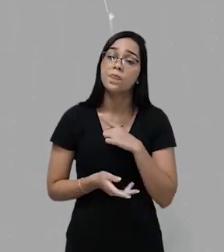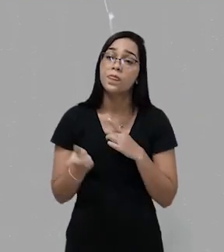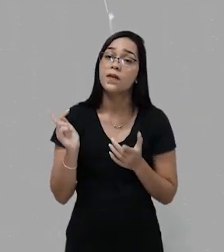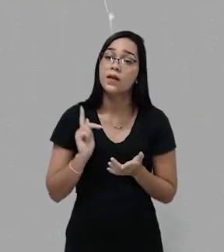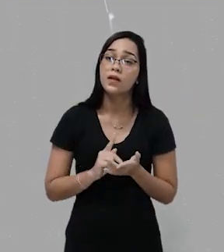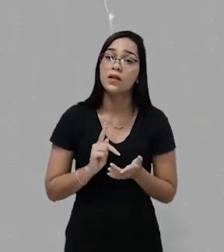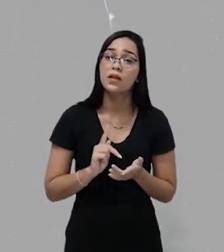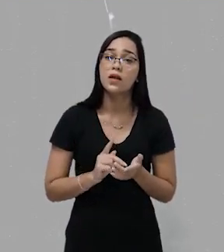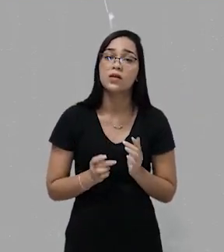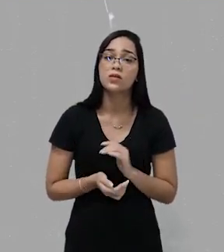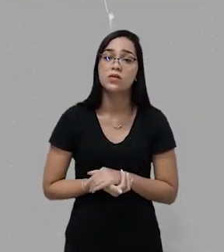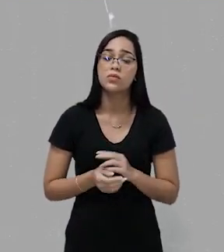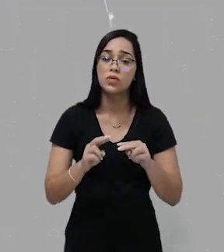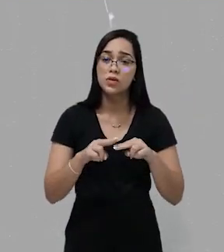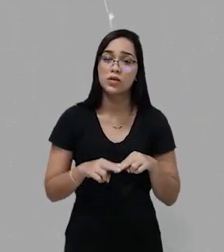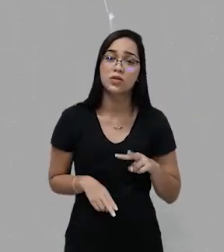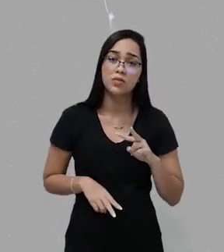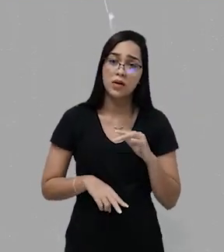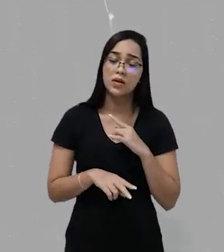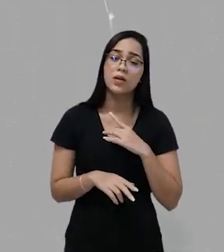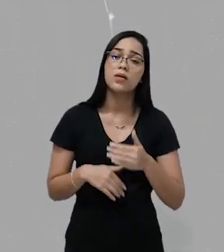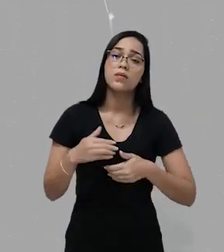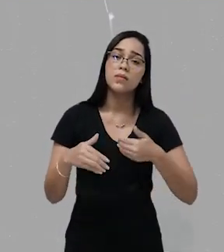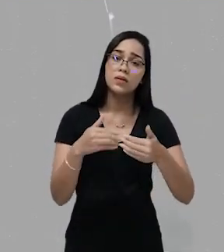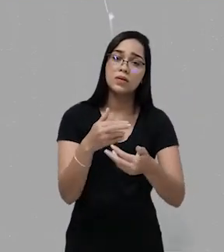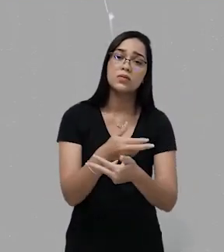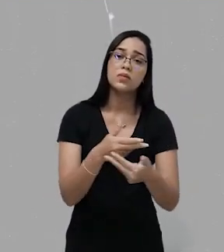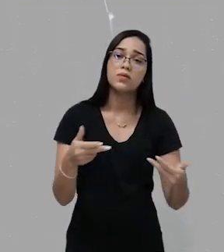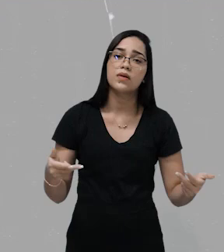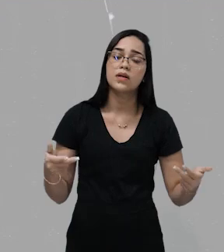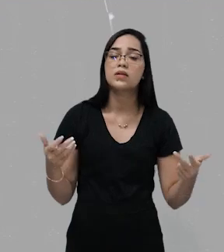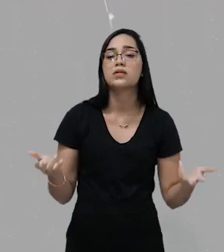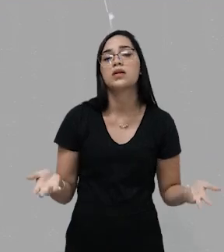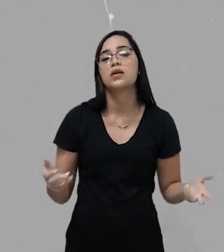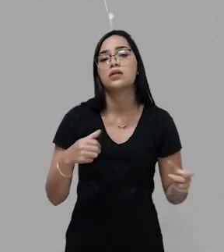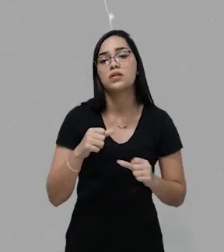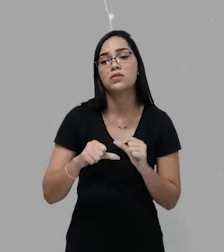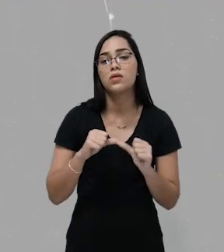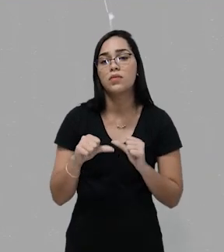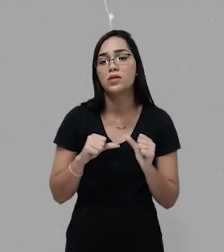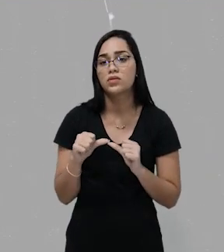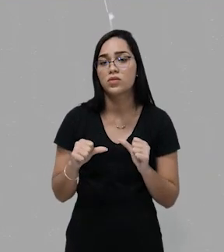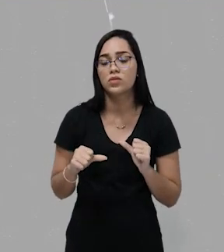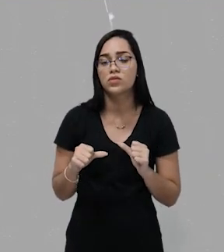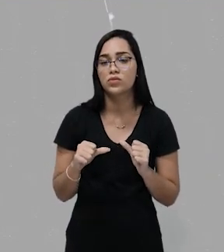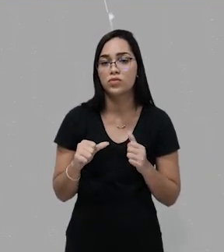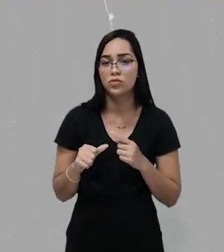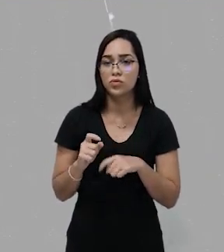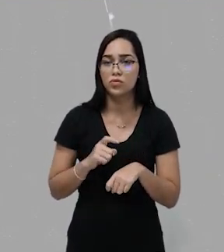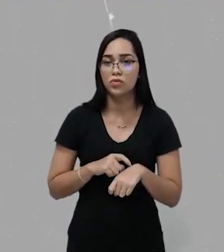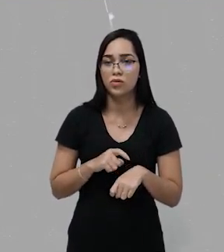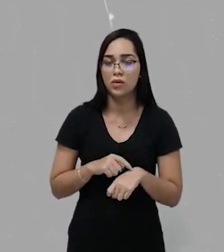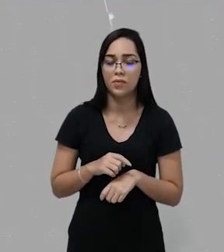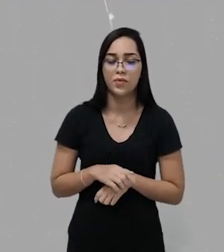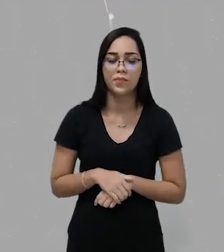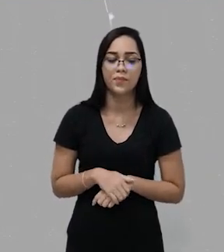fatos, certo? E aí isso aí vai passando por muitas e muitas transformações ao longo do tempo.